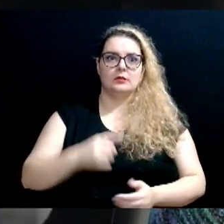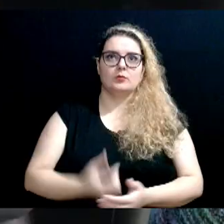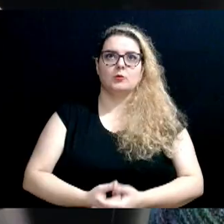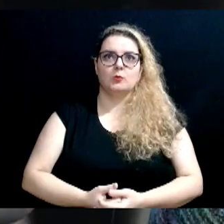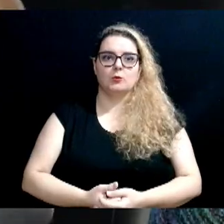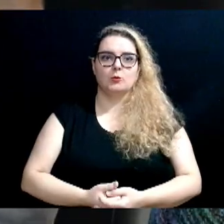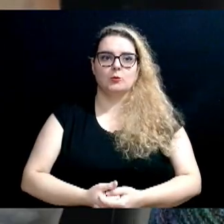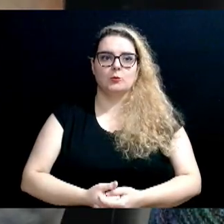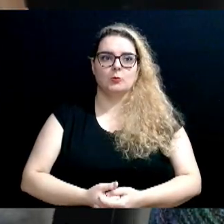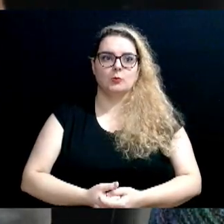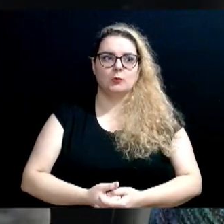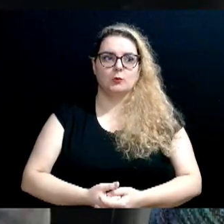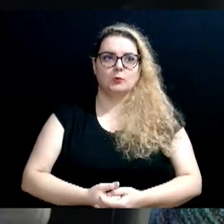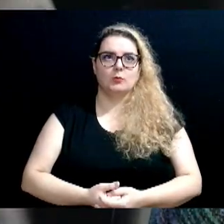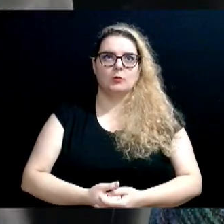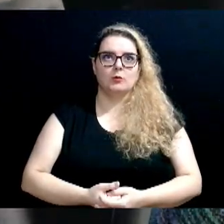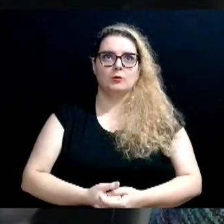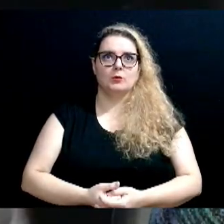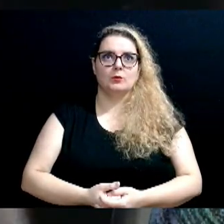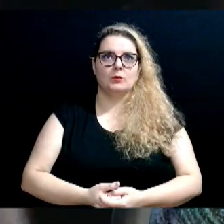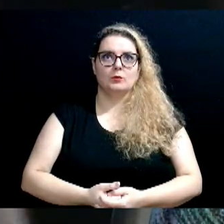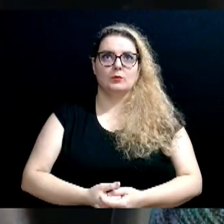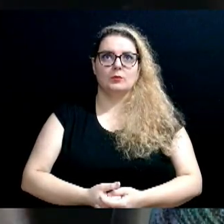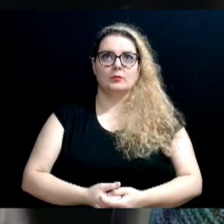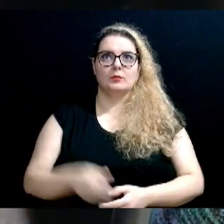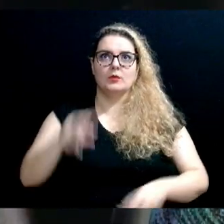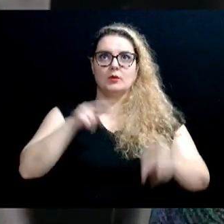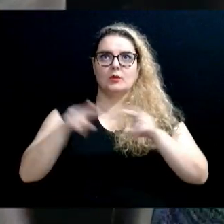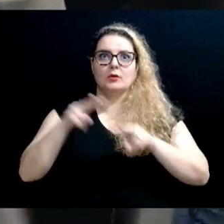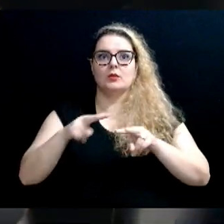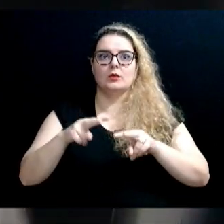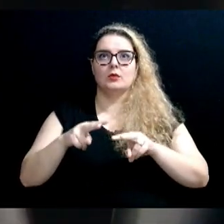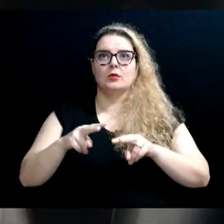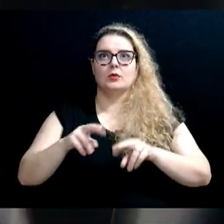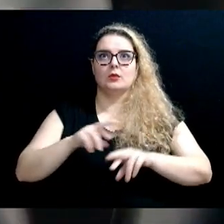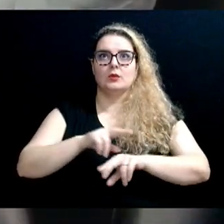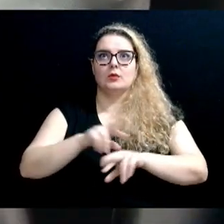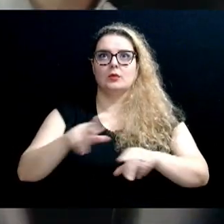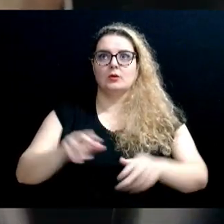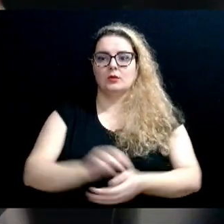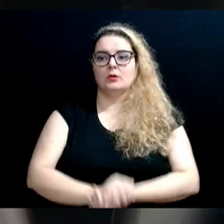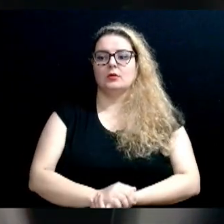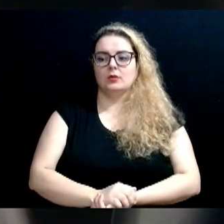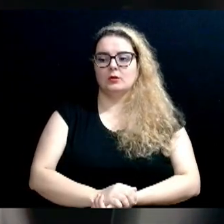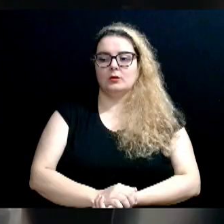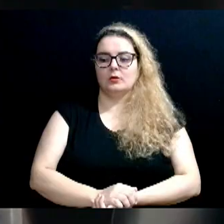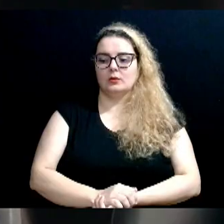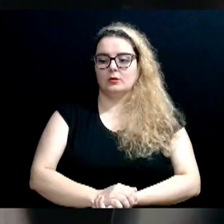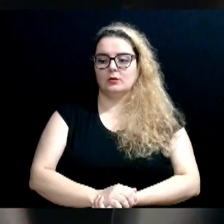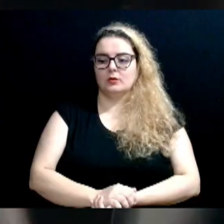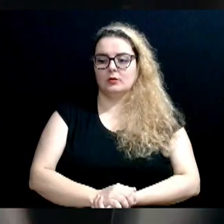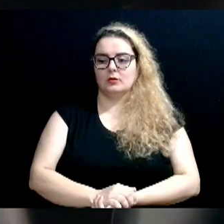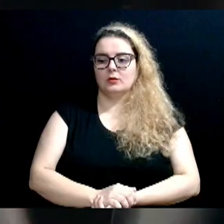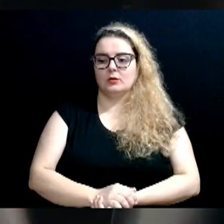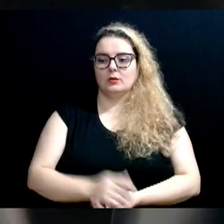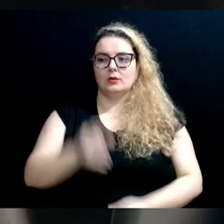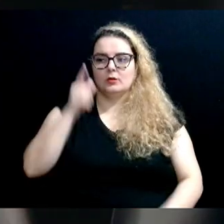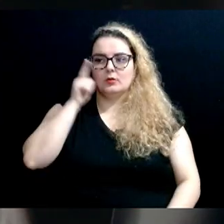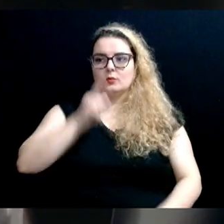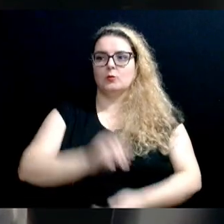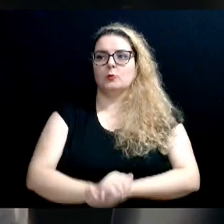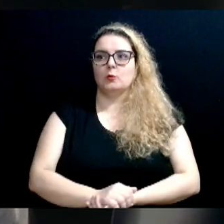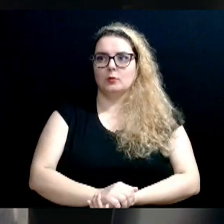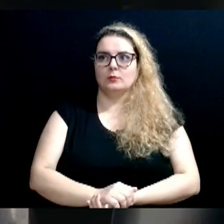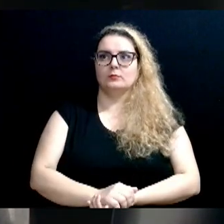você fazer conexões, olhar de cima, pegar um monte de informações soltas, conseguir concatenar essas informações e